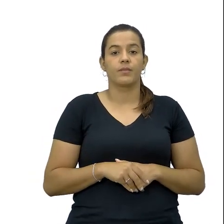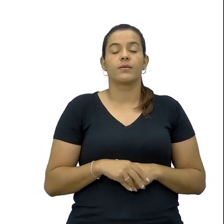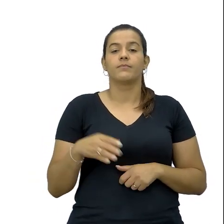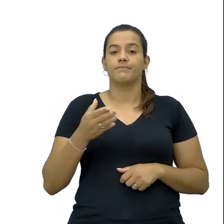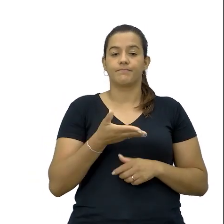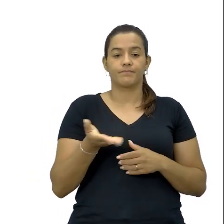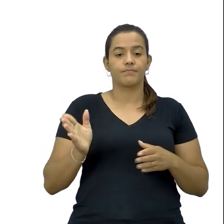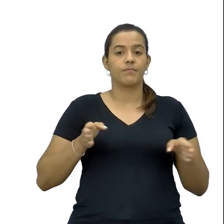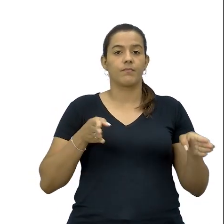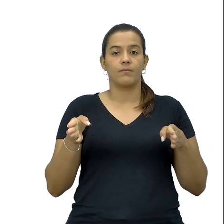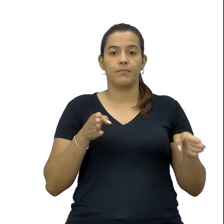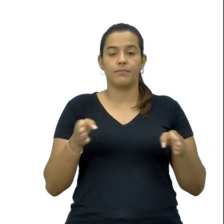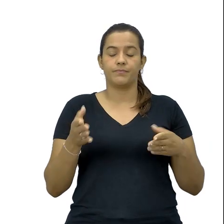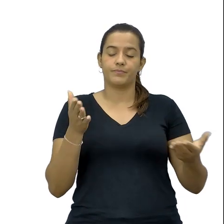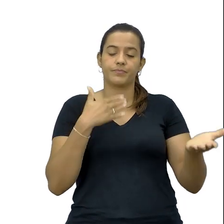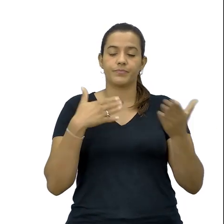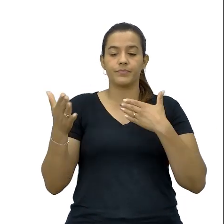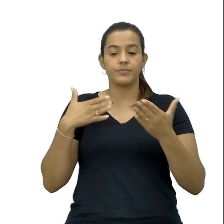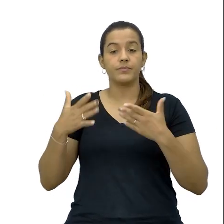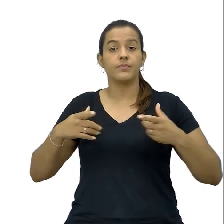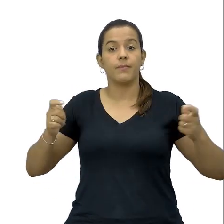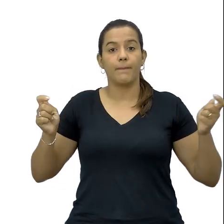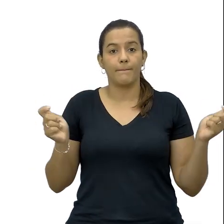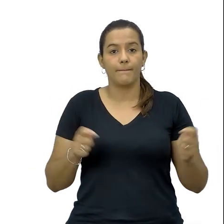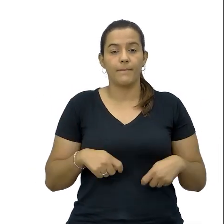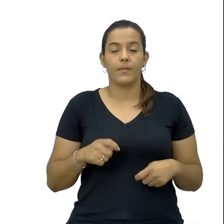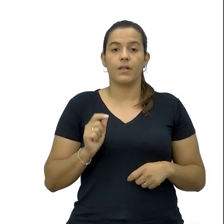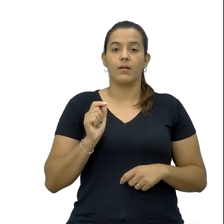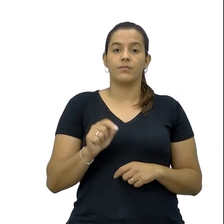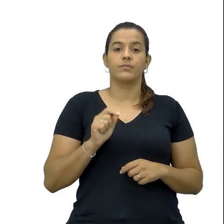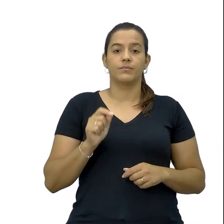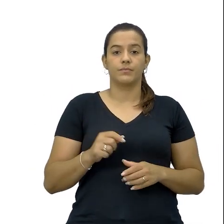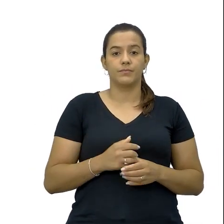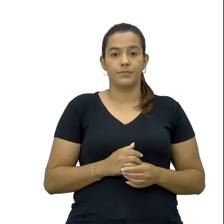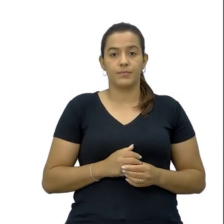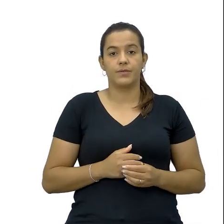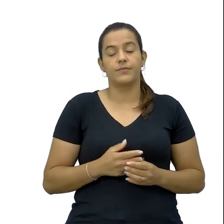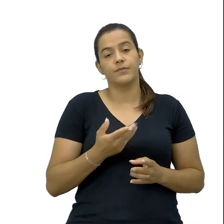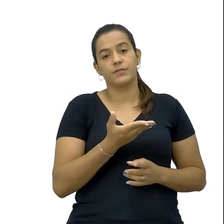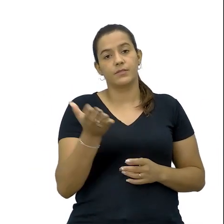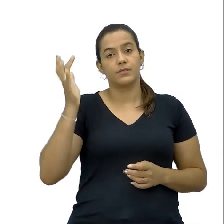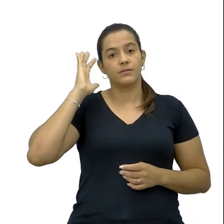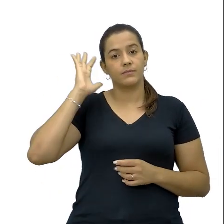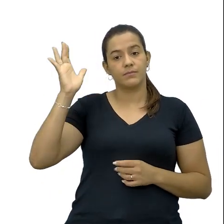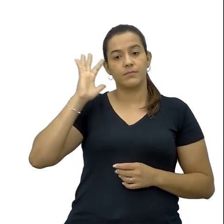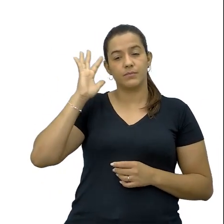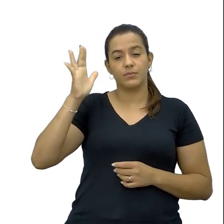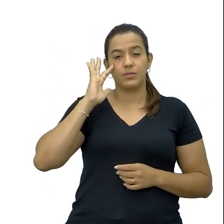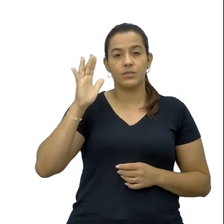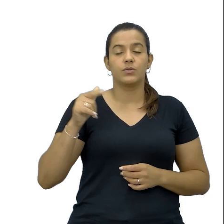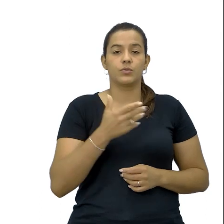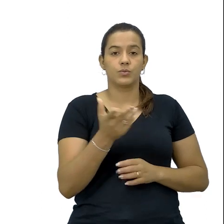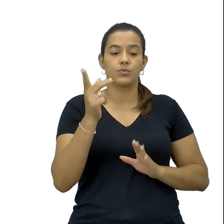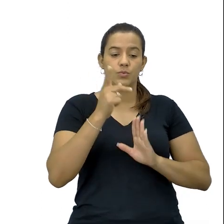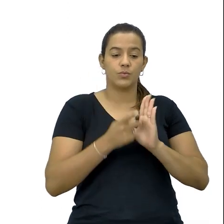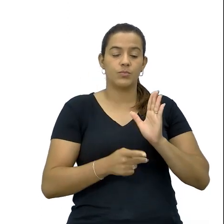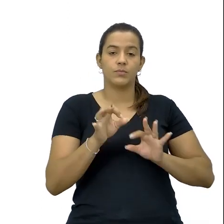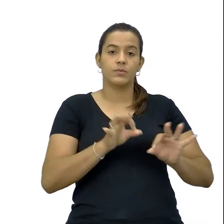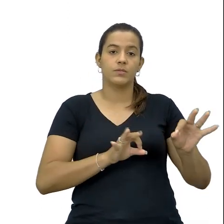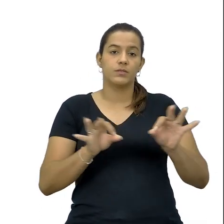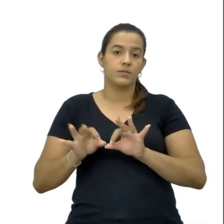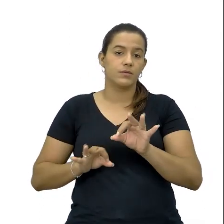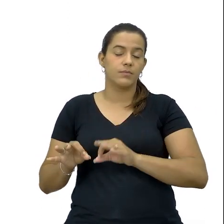nesse momento que vocês estão discutindo, possivelmente, vocês já venham pensando num planejamento